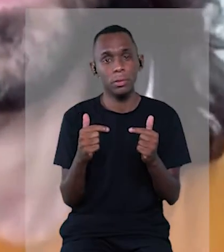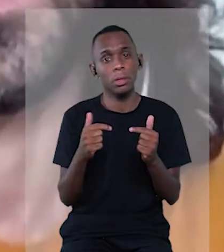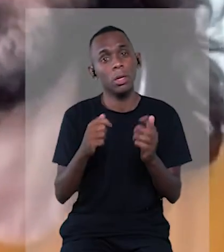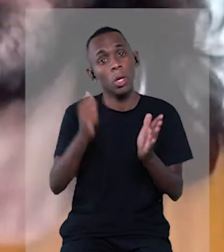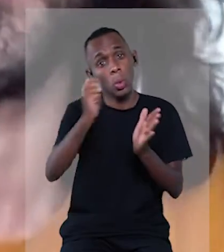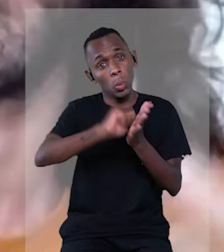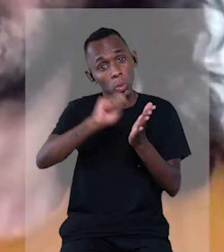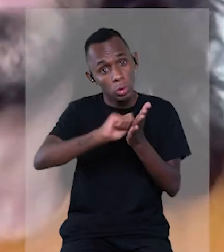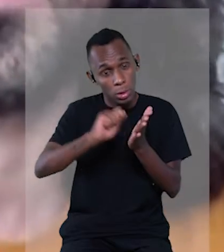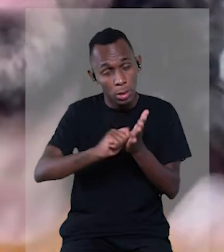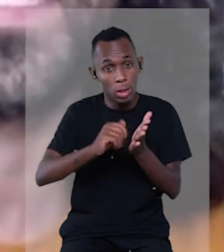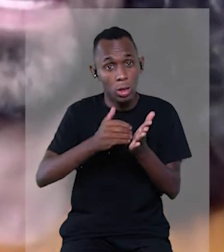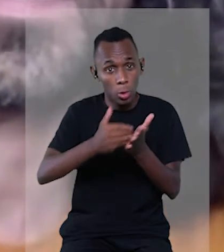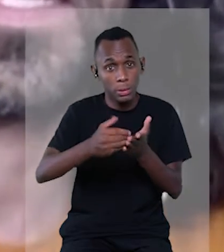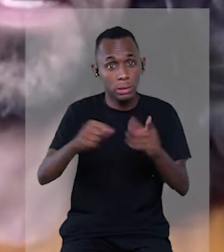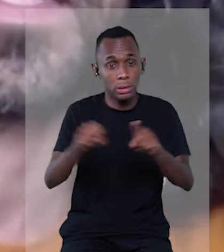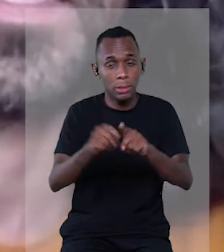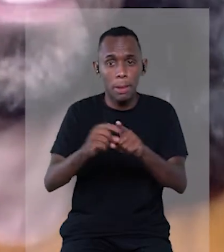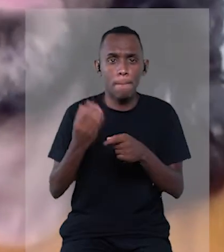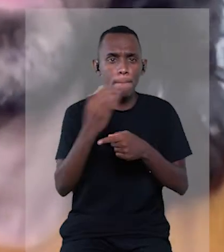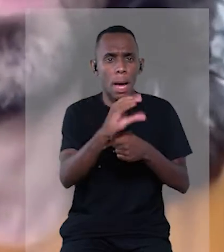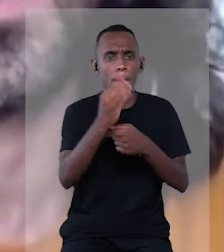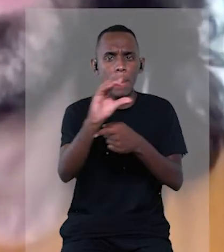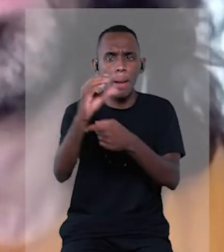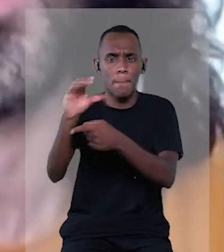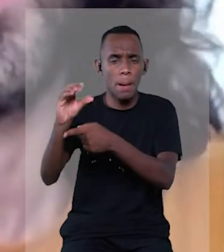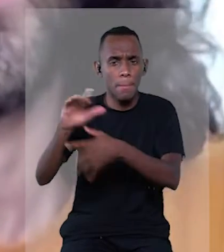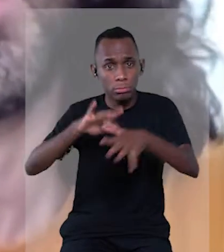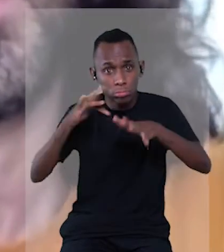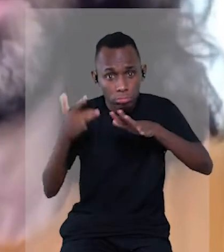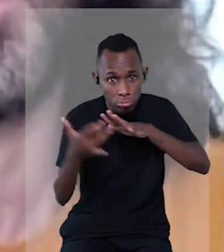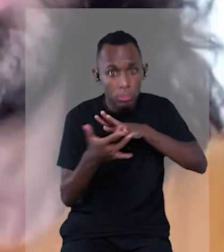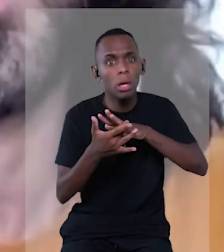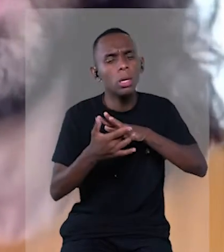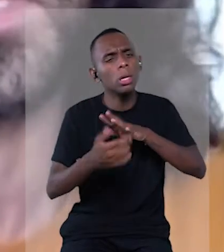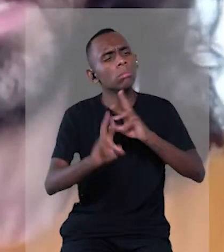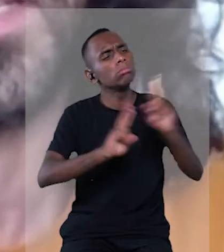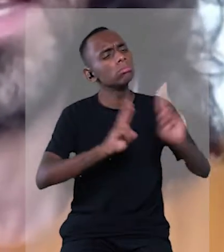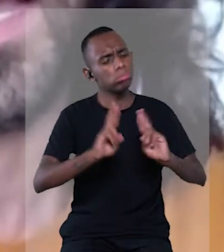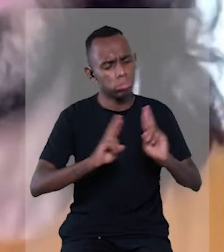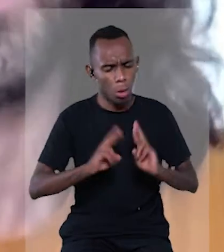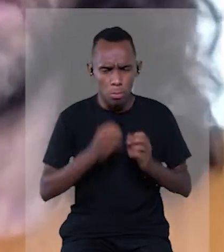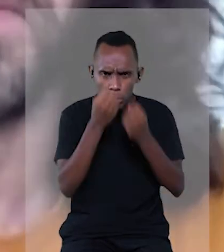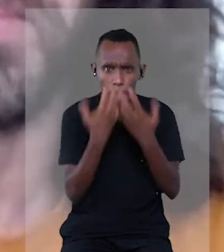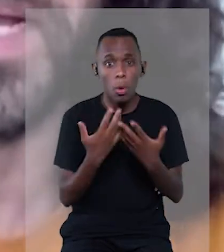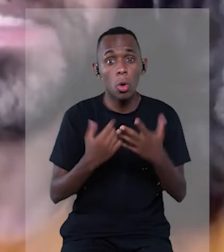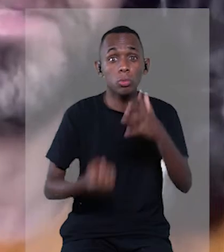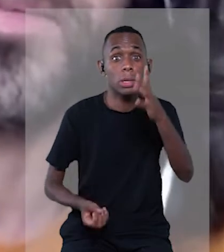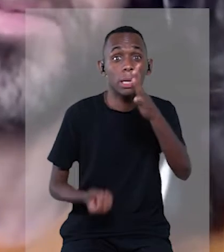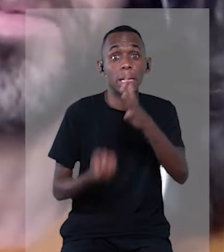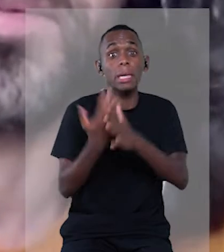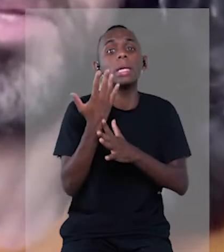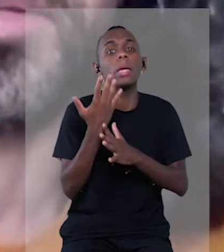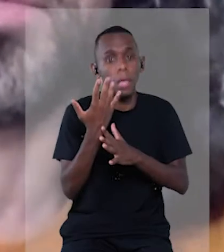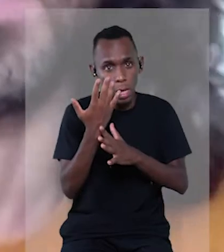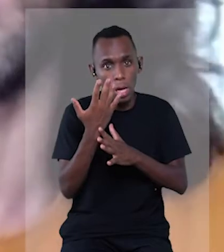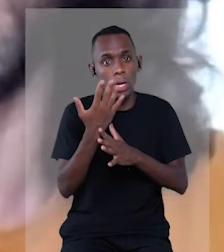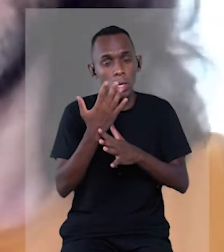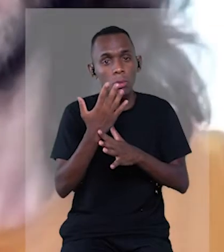né, e comecei a publicar nas redes, e aí começou a ter um retorno muito, muito bom, assim. Aí eu criei uma página